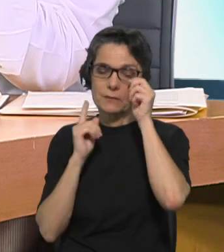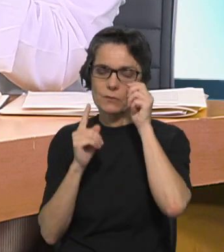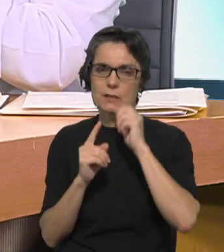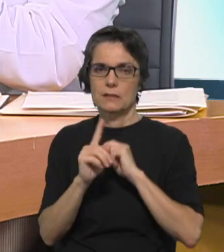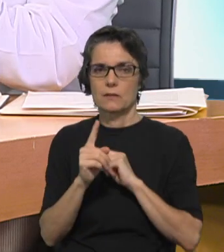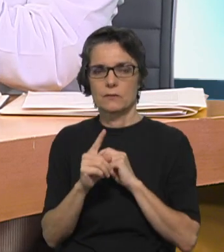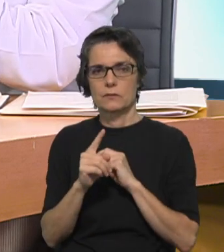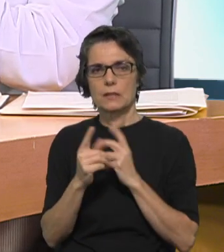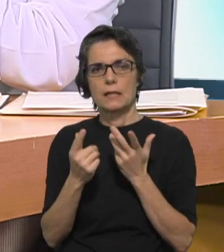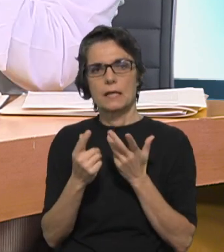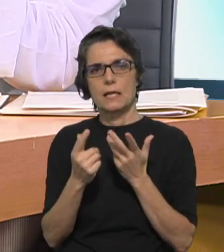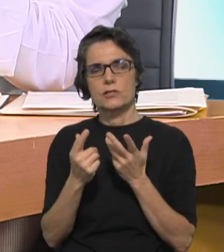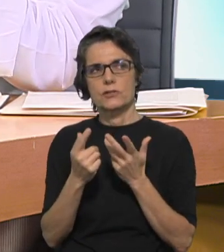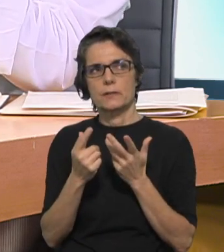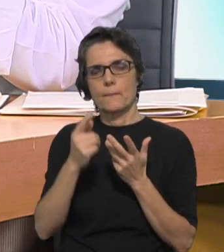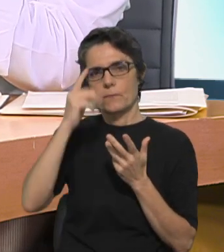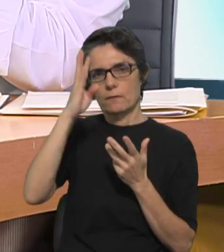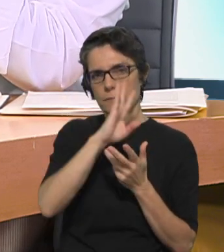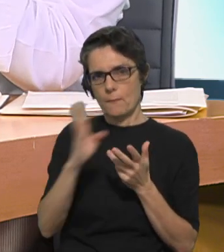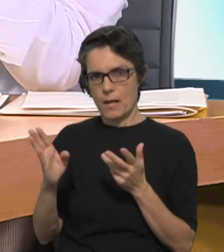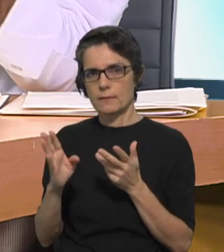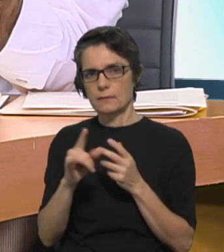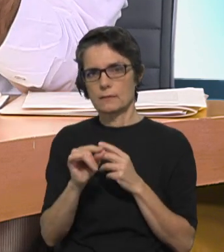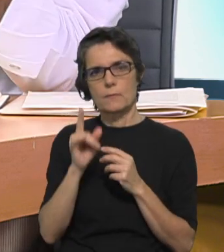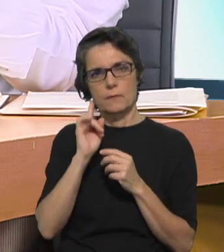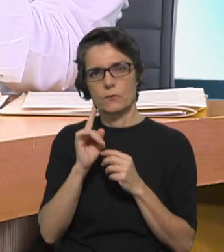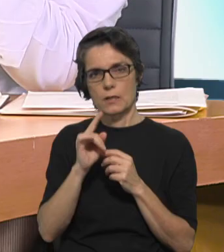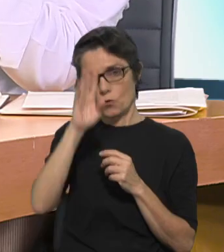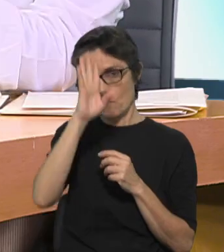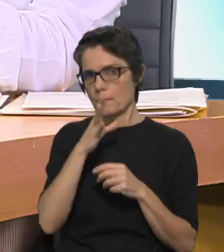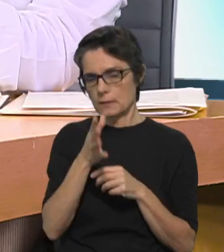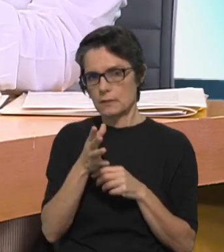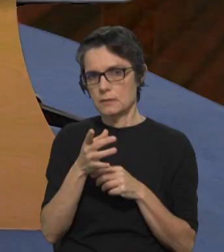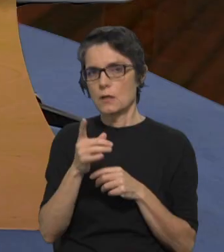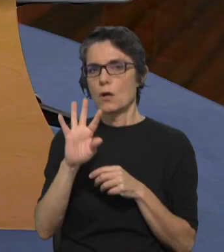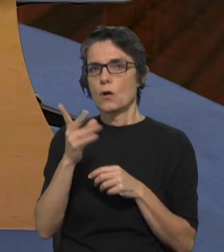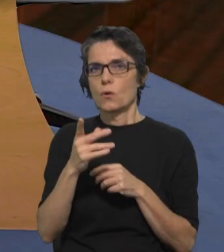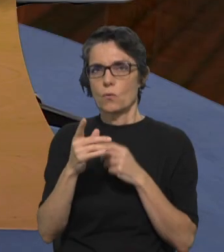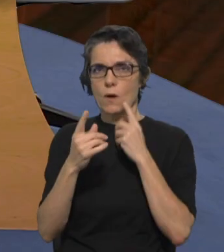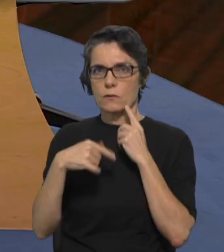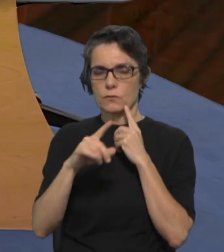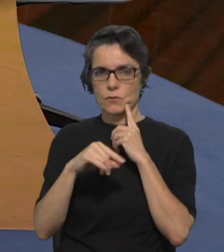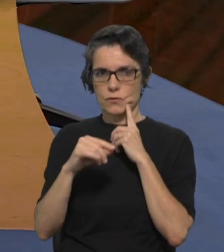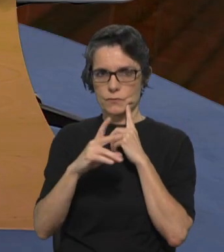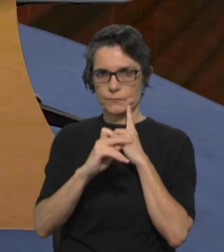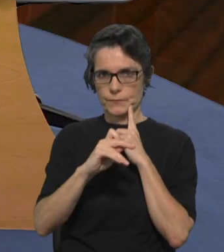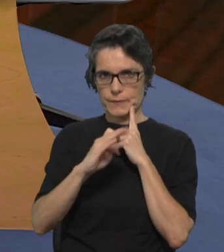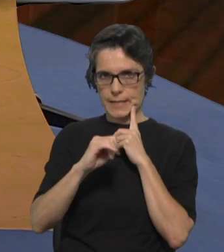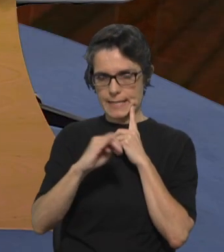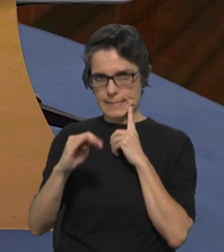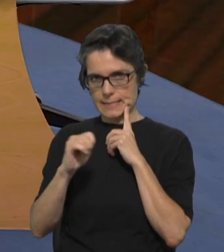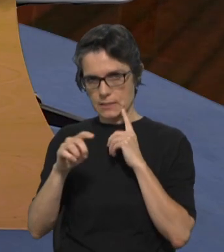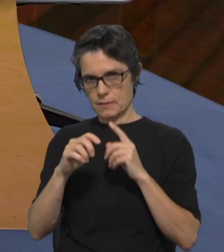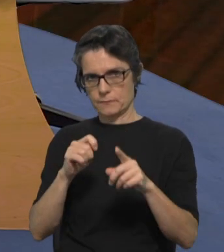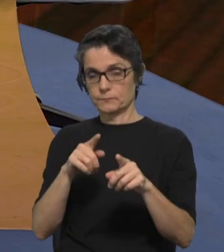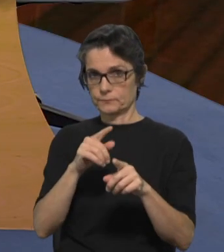questão dos ideais e o passar ao concreto. E é algo que também que o Papa foca muito. Em Assis, quando tivemos o Papa, fez questão de frisar isso. Ouvi isto em